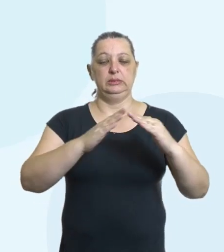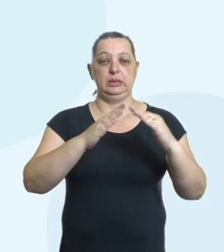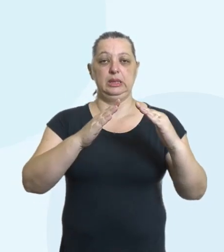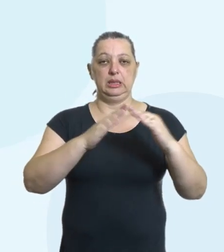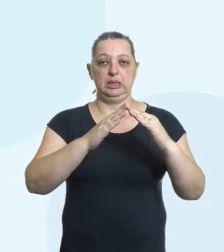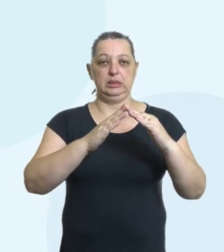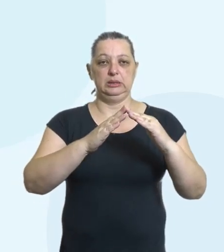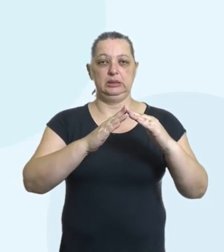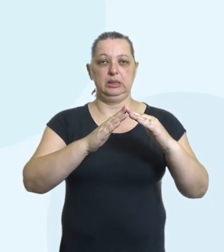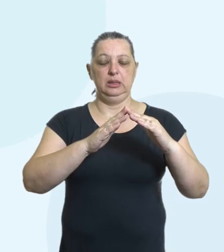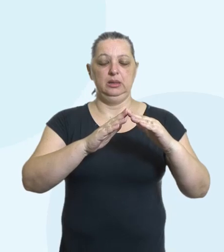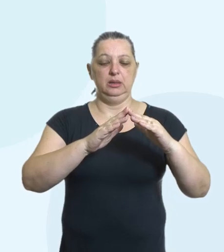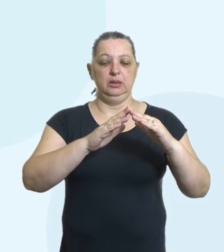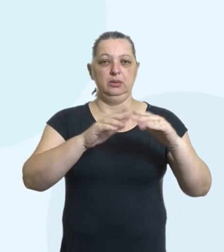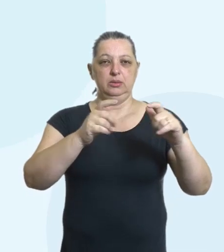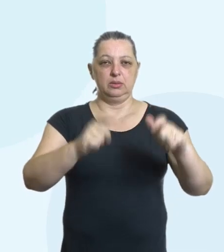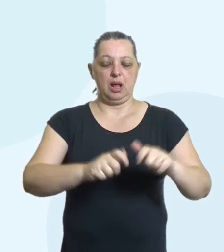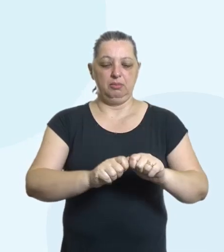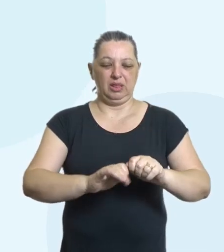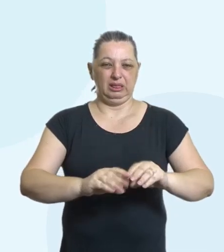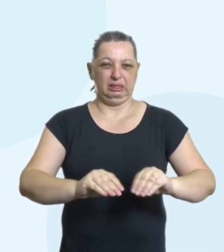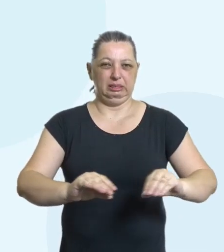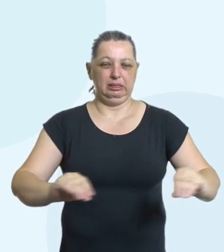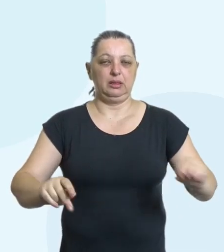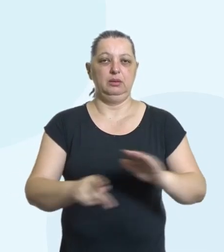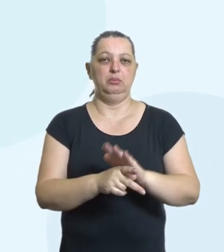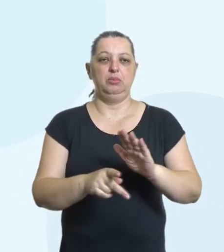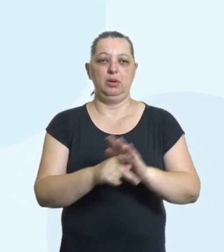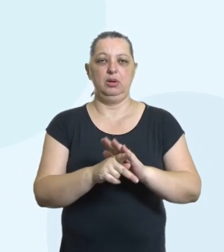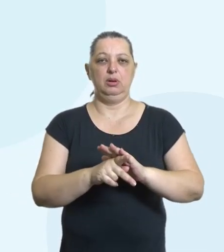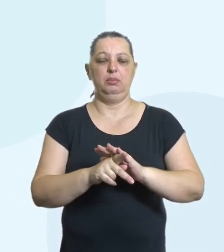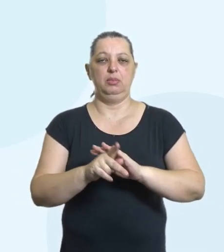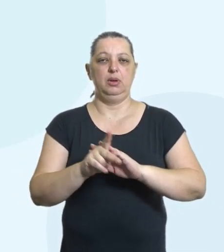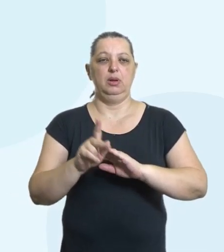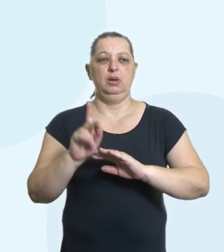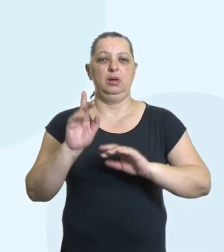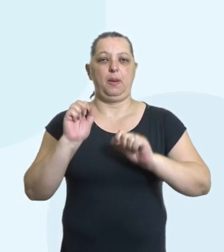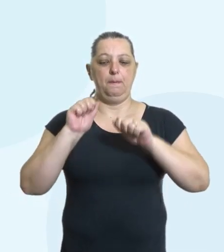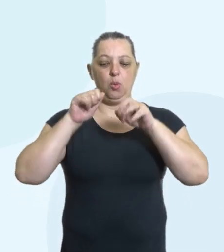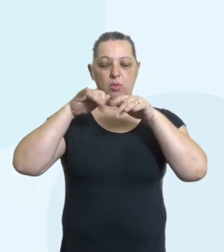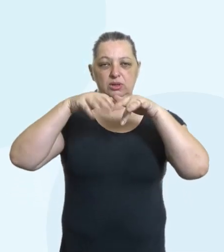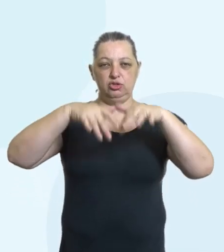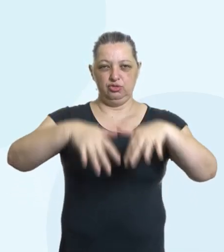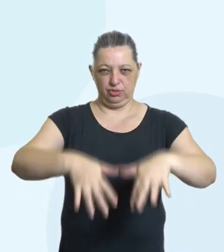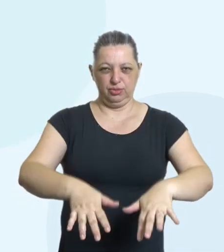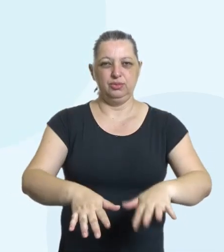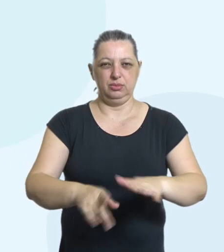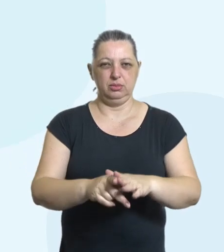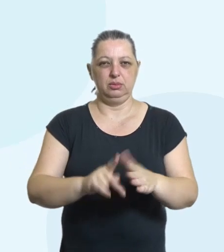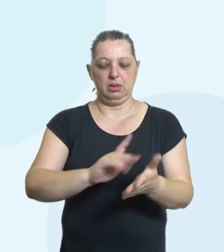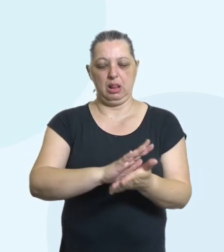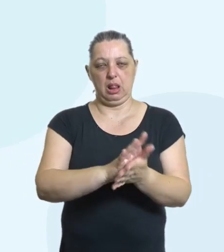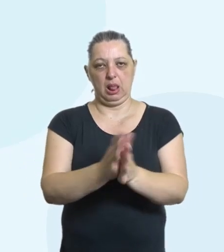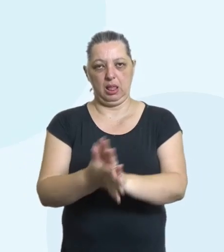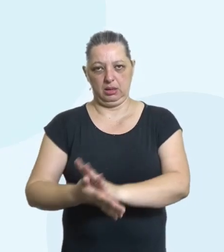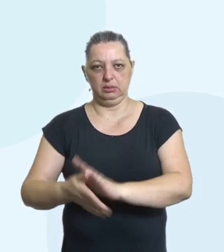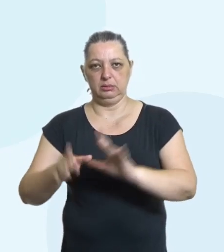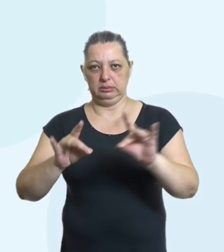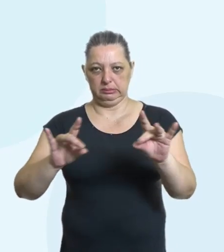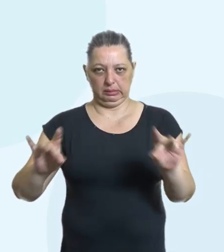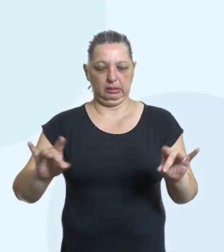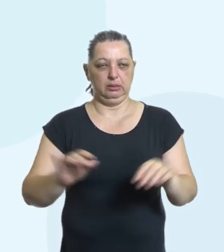lama. Legenda, Brumadinho após o rompimento da barragem da Vale. Então, essas duas informações